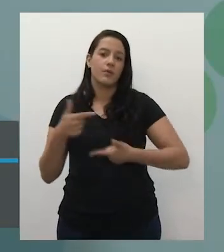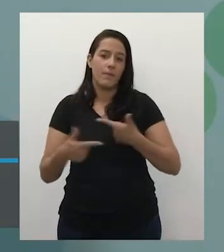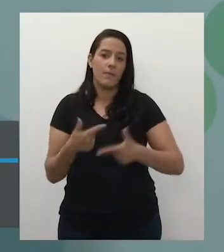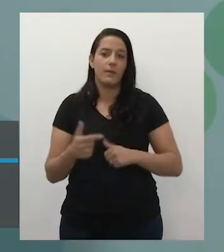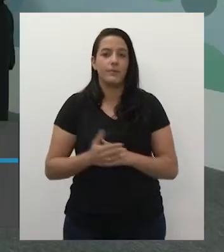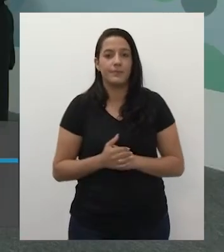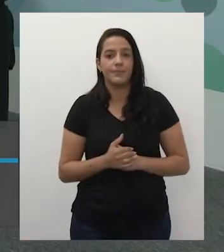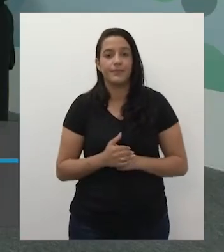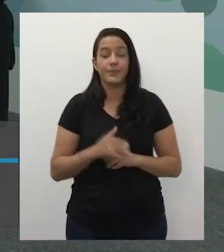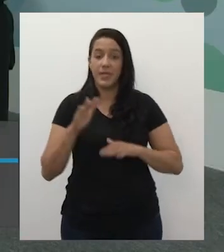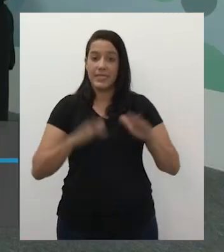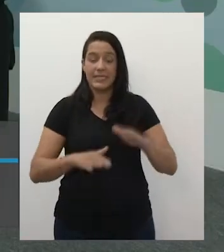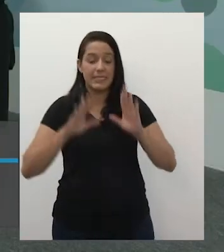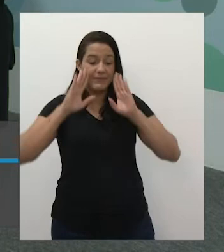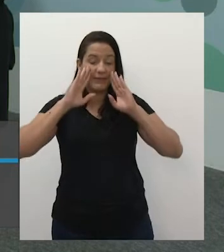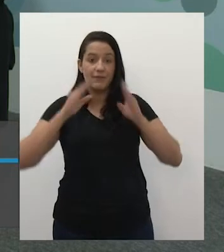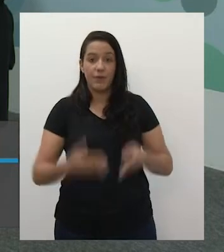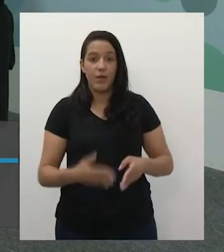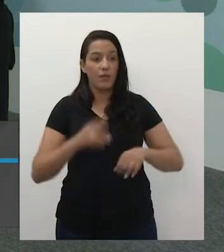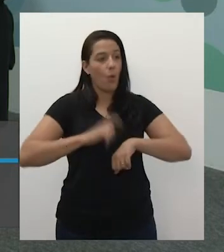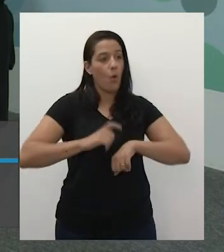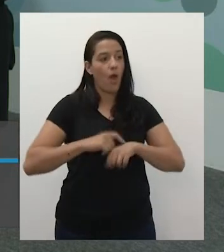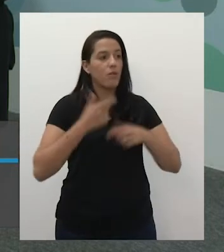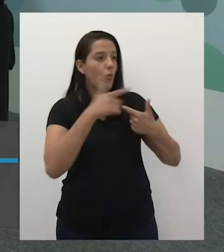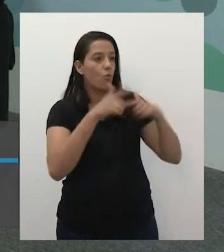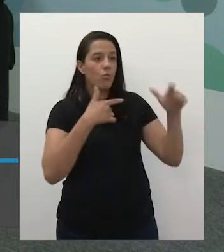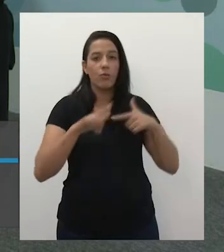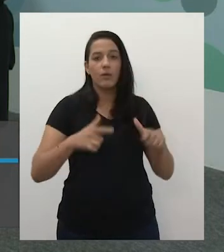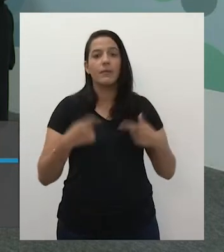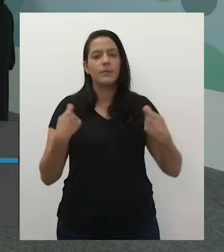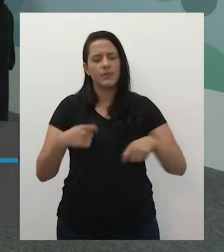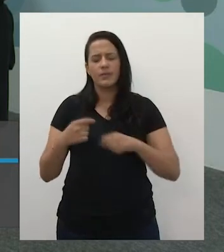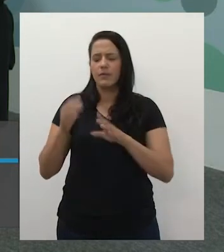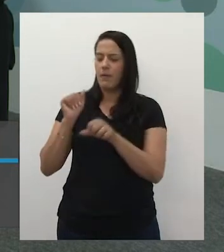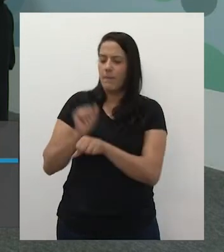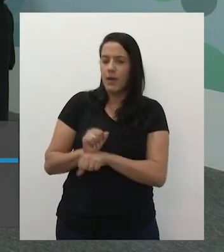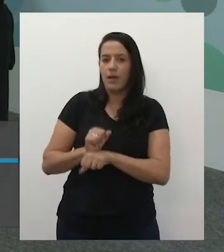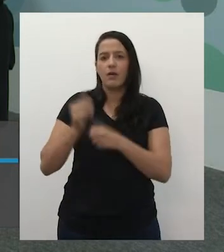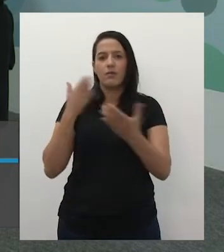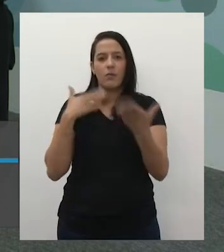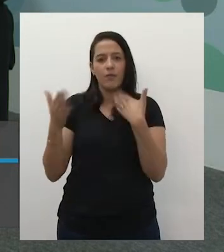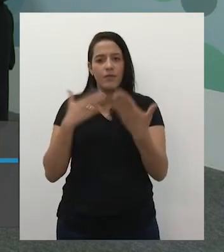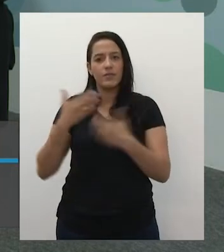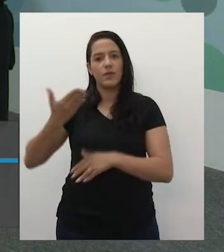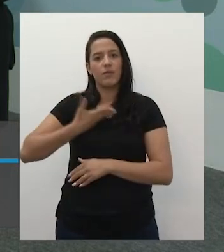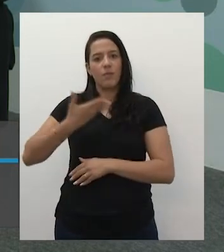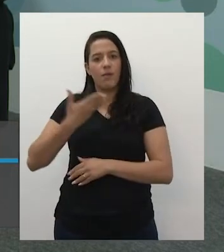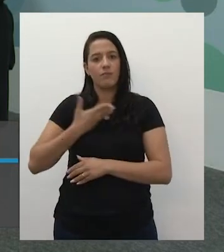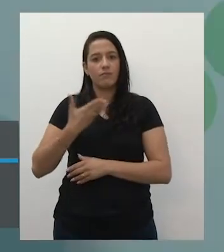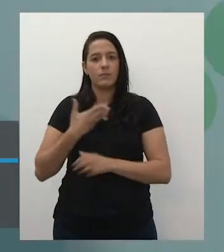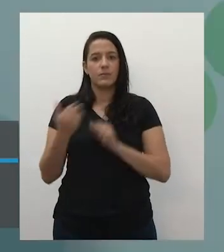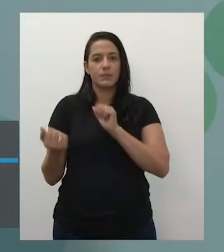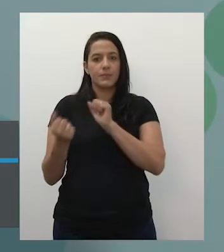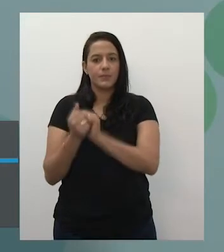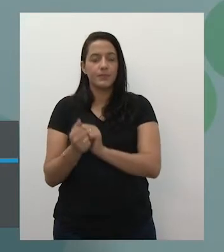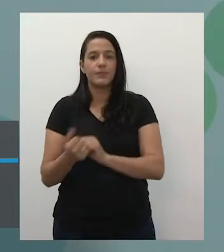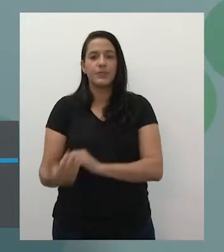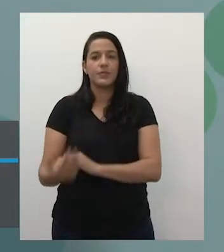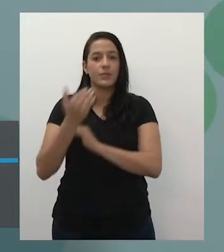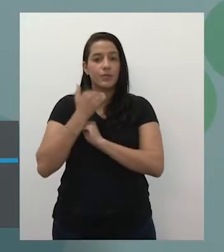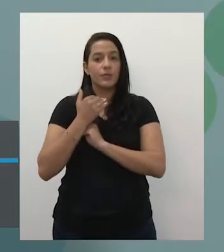da professora Cida, dirigente, né, ela também reafirma, né, que a gestão ela precisa ser comprometida, né, e que isso ajuda